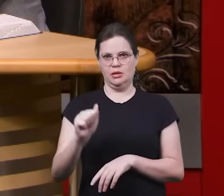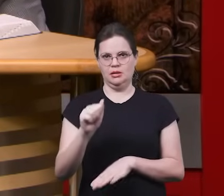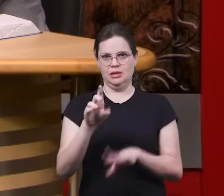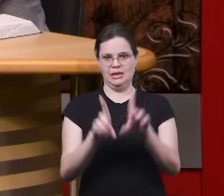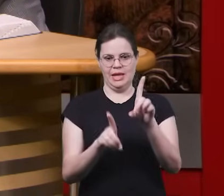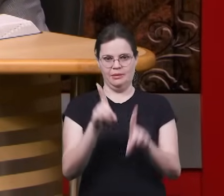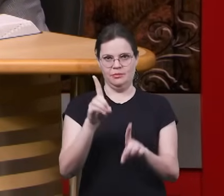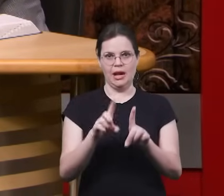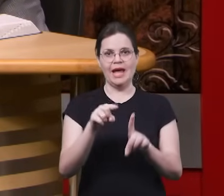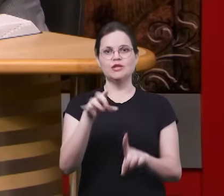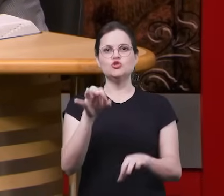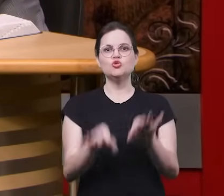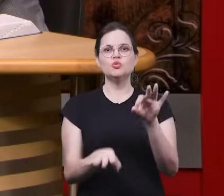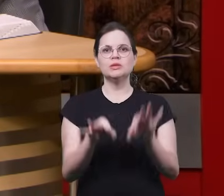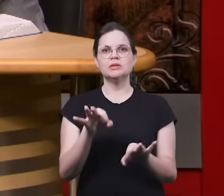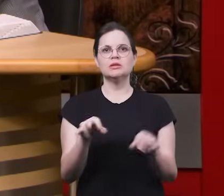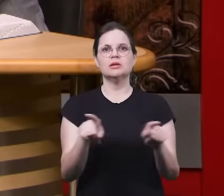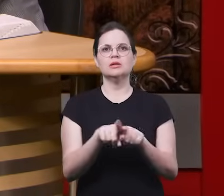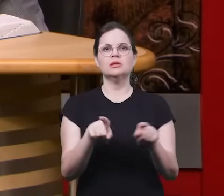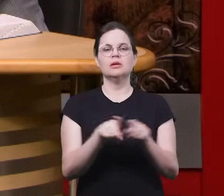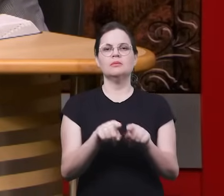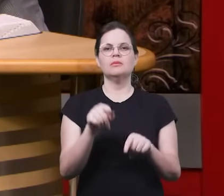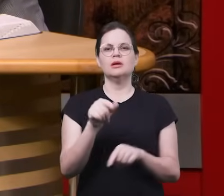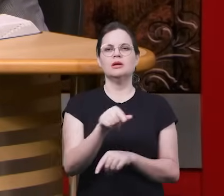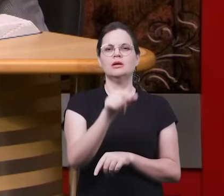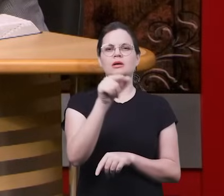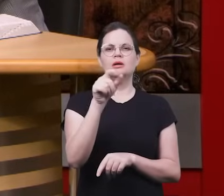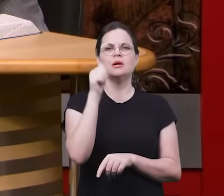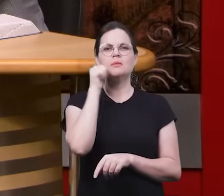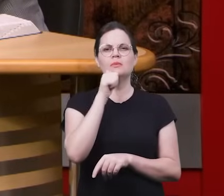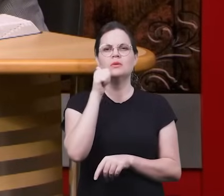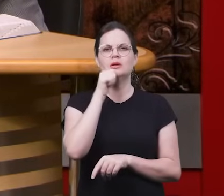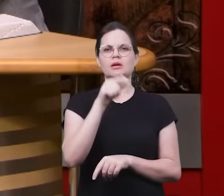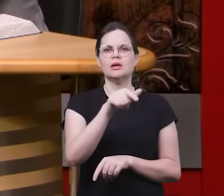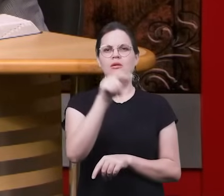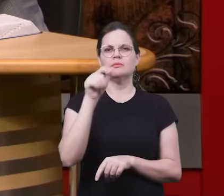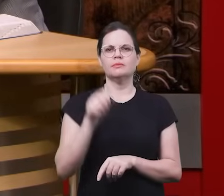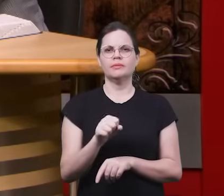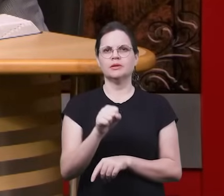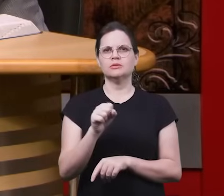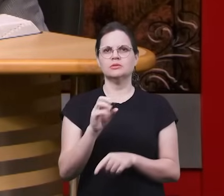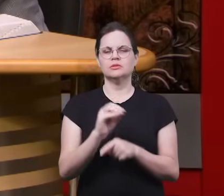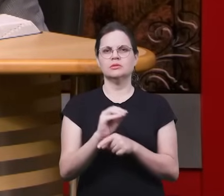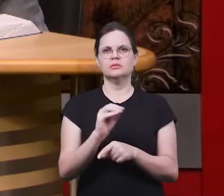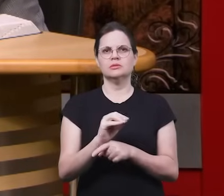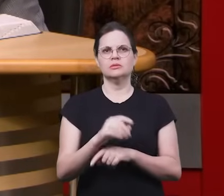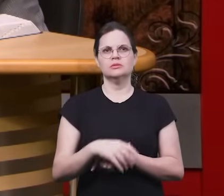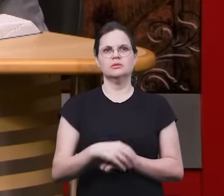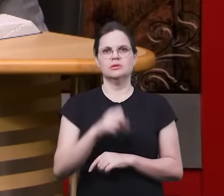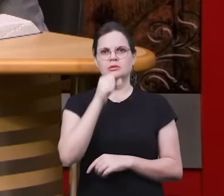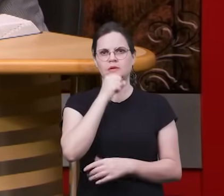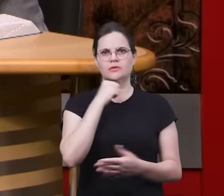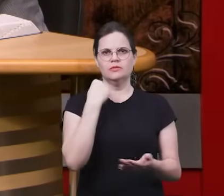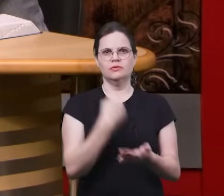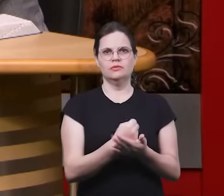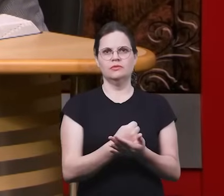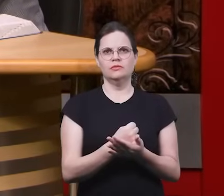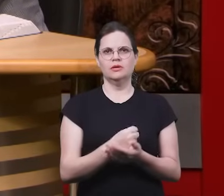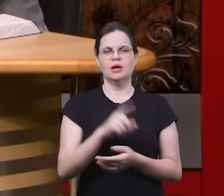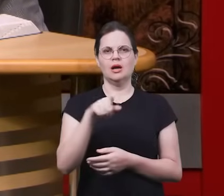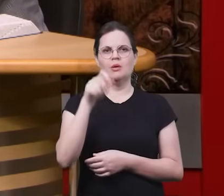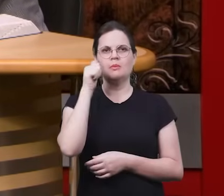era juíza, né? Era E juíza. quem era pastora? Tinha uma que era pastora. Era Débora que era pastora. Qual que era pastora no Velho